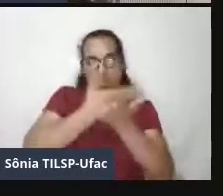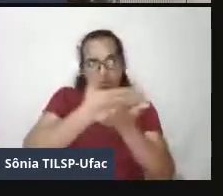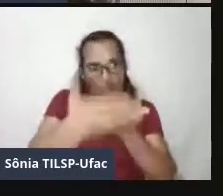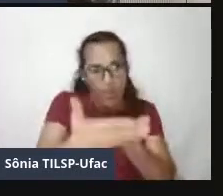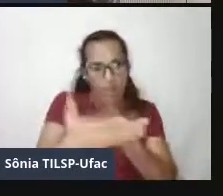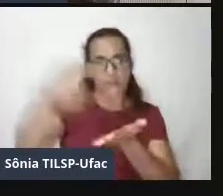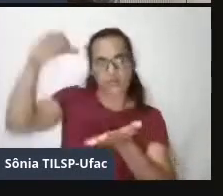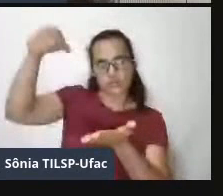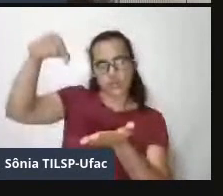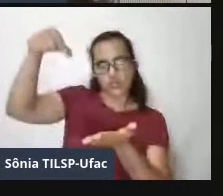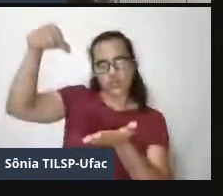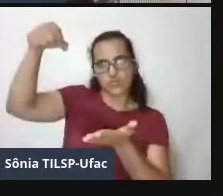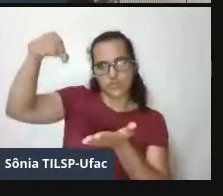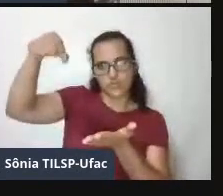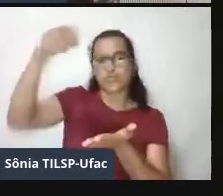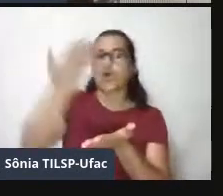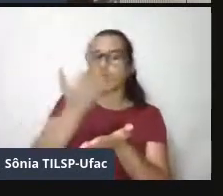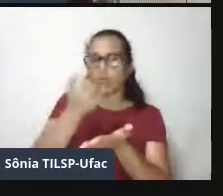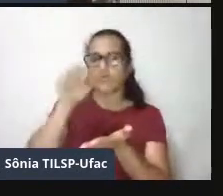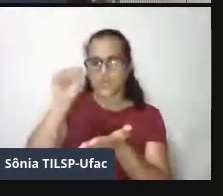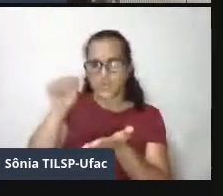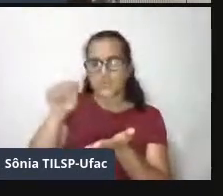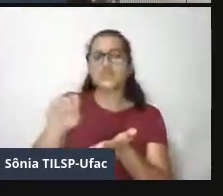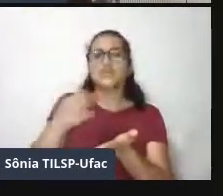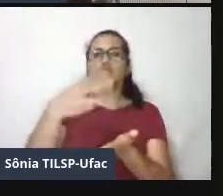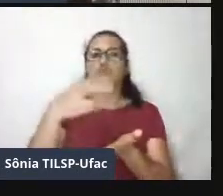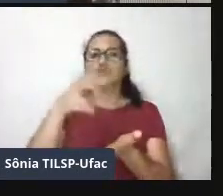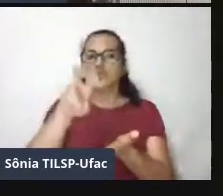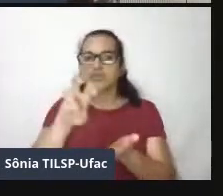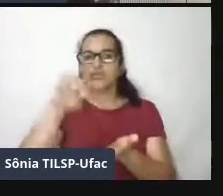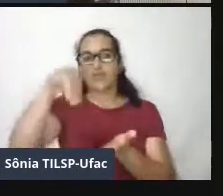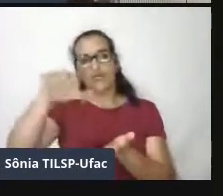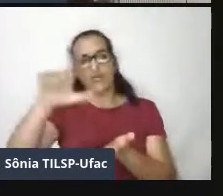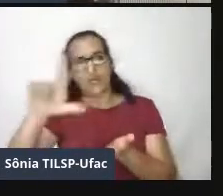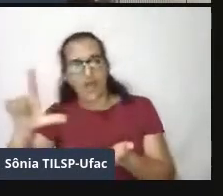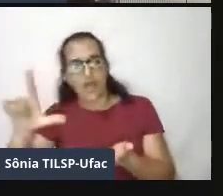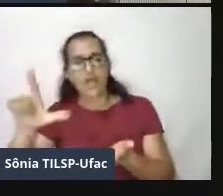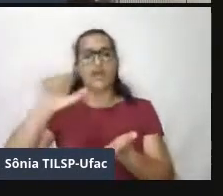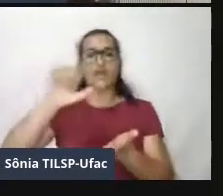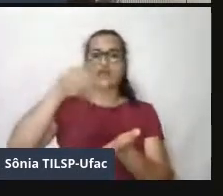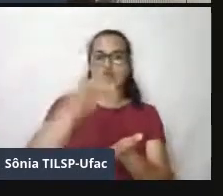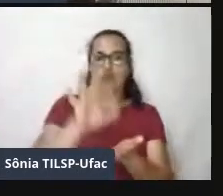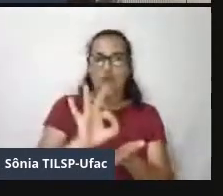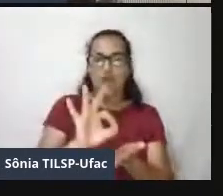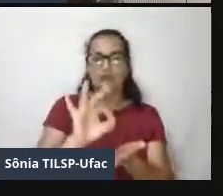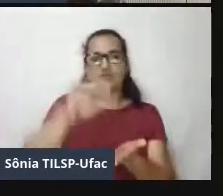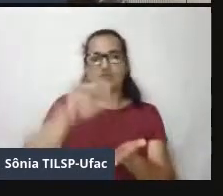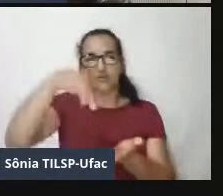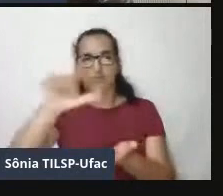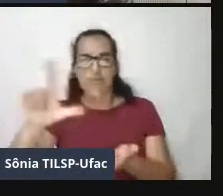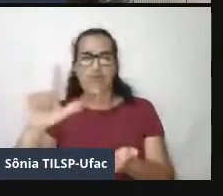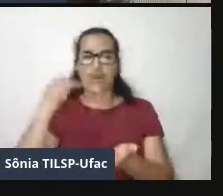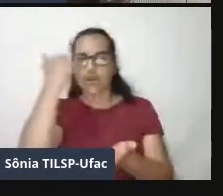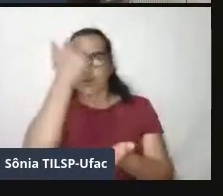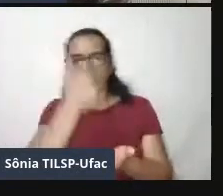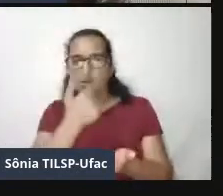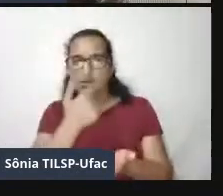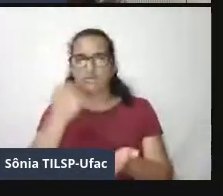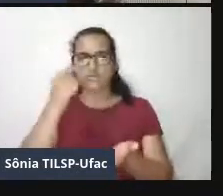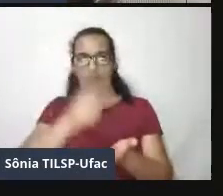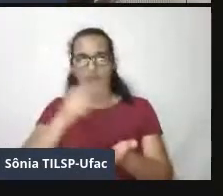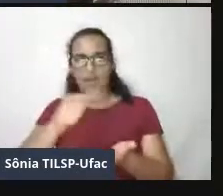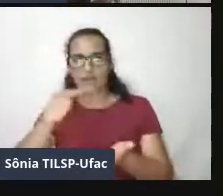com um volume que pode iniciar de 35, progredindo a cada hora 10 ml hora. Então, eu consigo chegar em 50, 60 ml hora